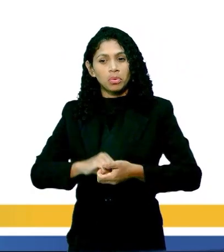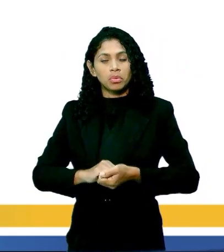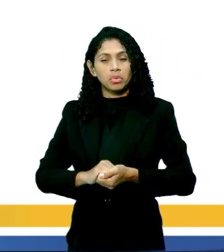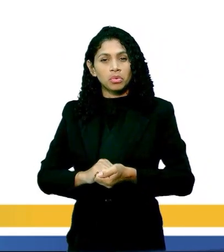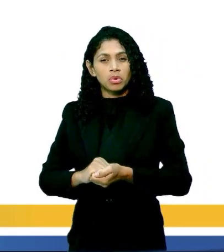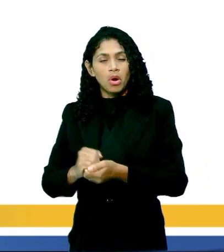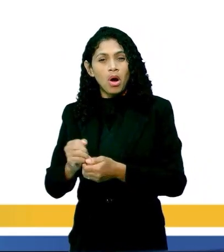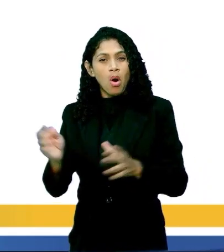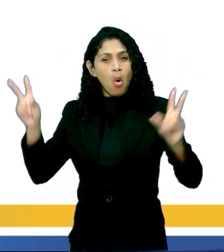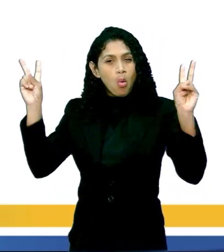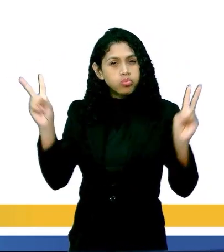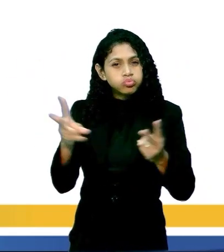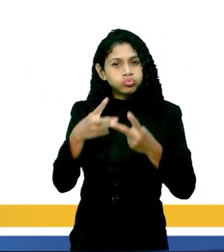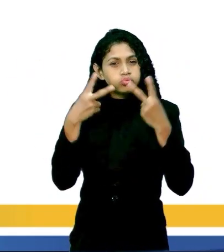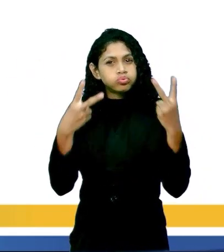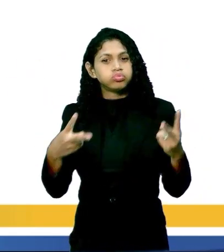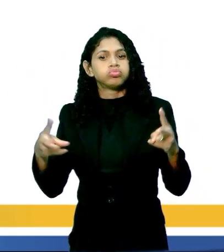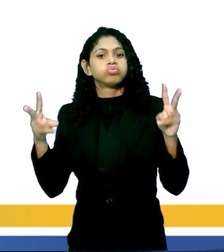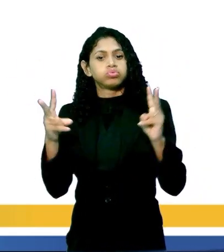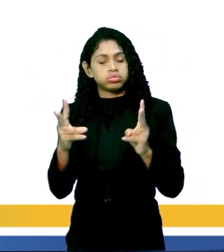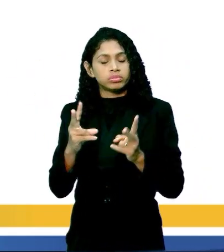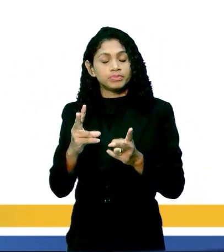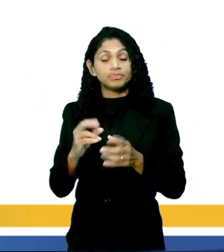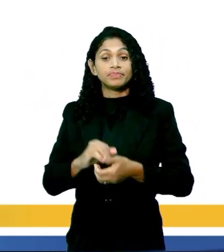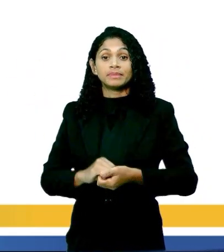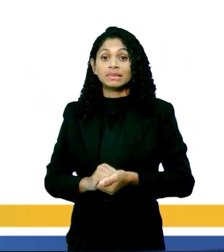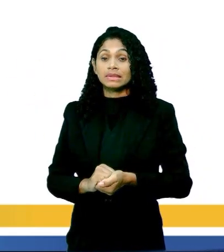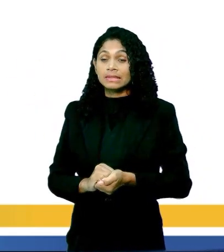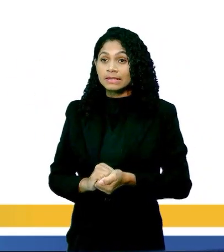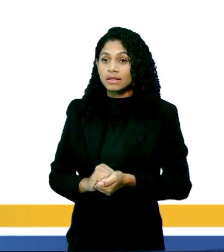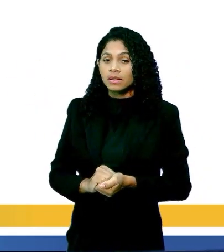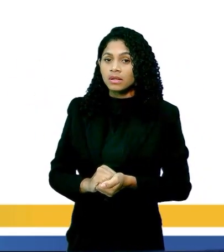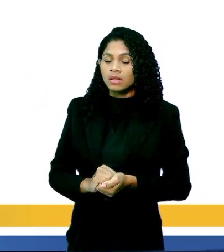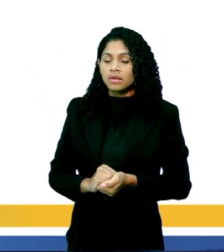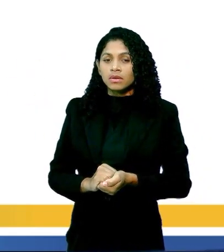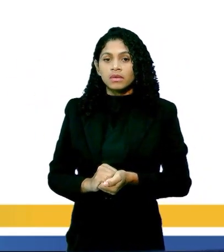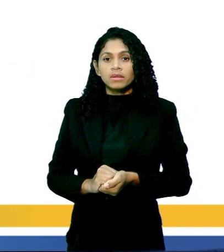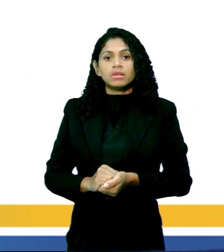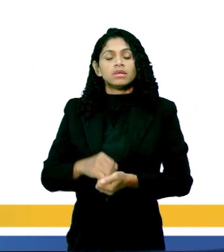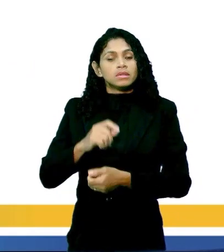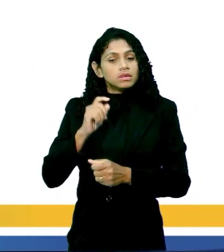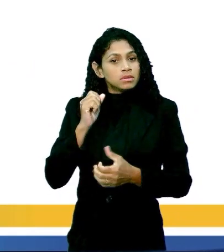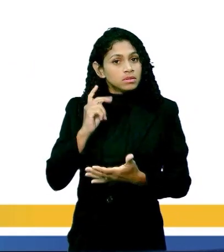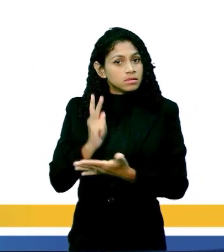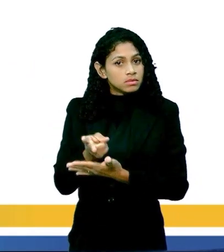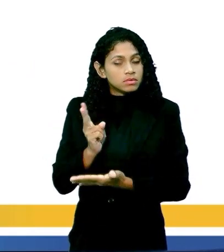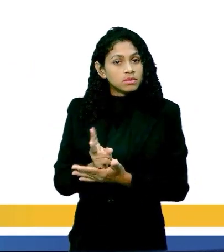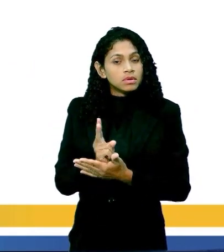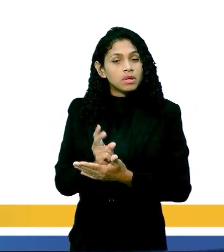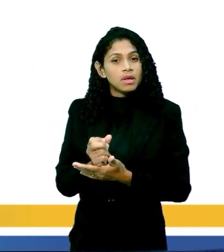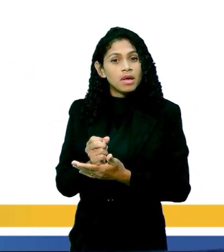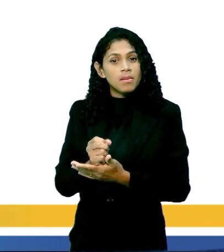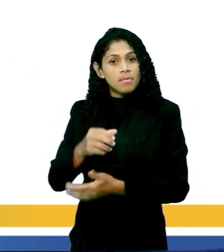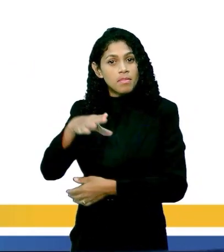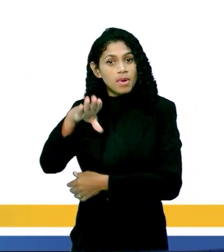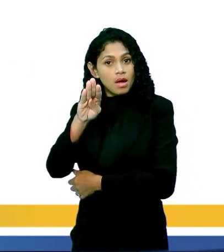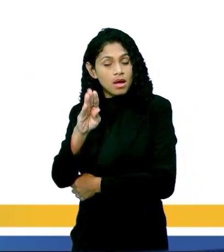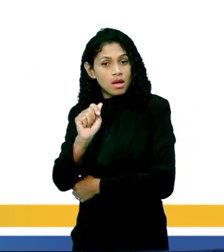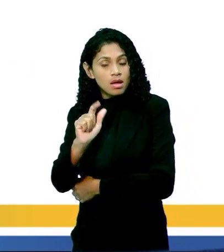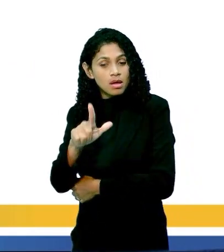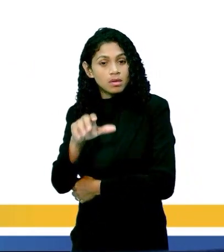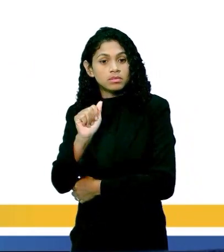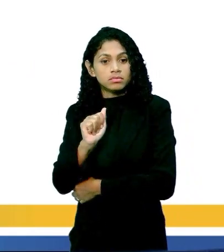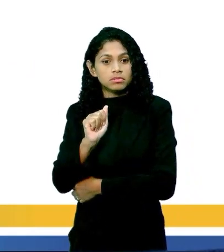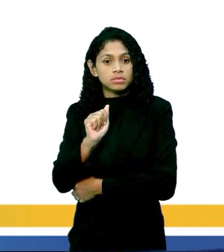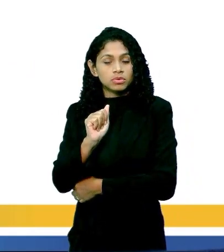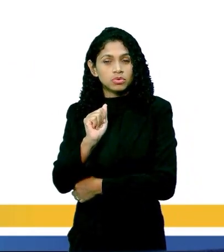ou inclinação da arma, é inegável que a bala retorne e possa causar até mesmo danos letais. Quando a munição é